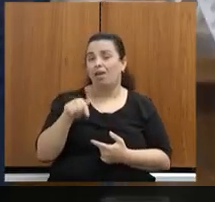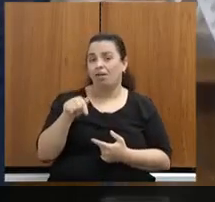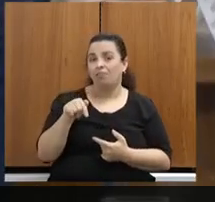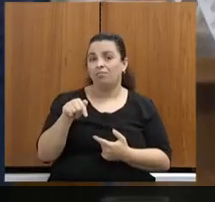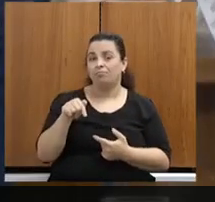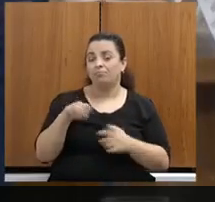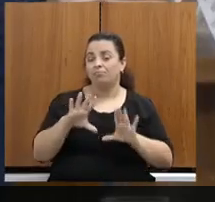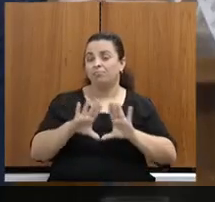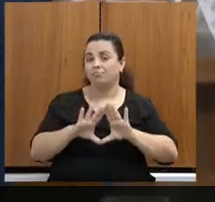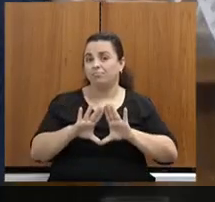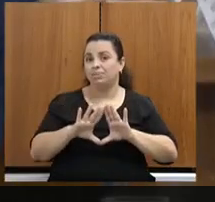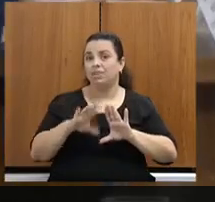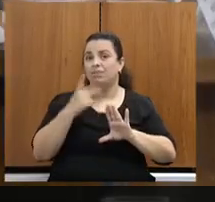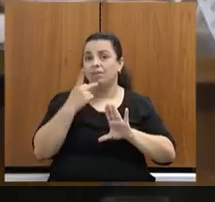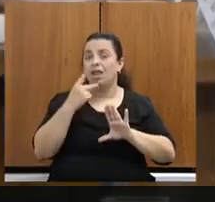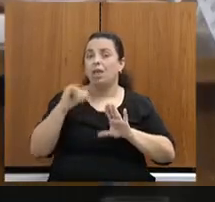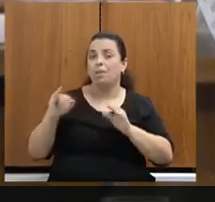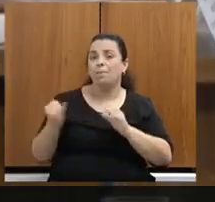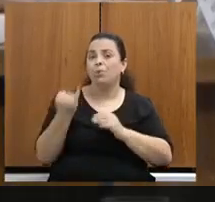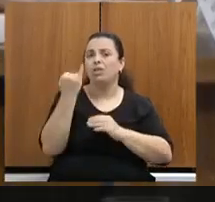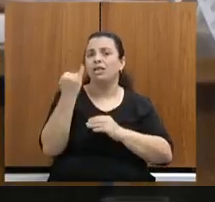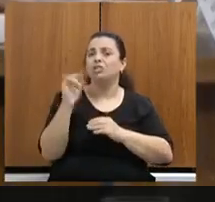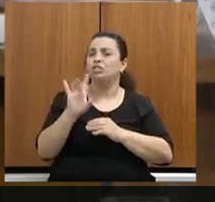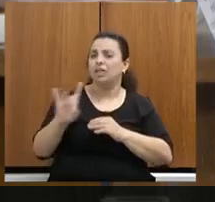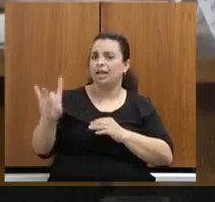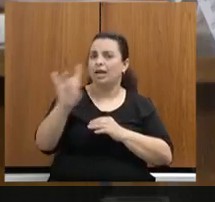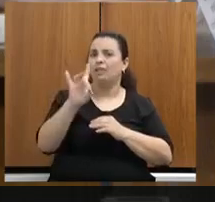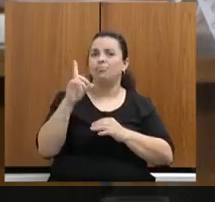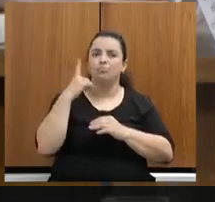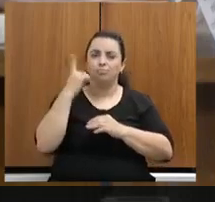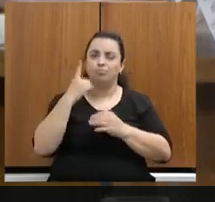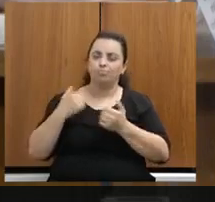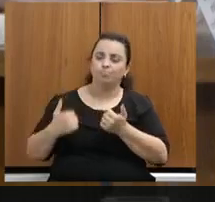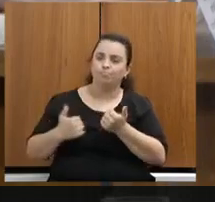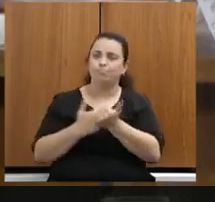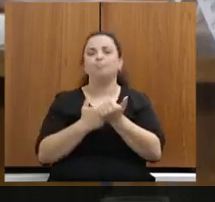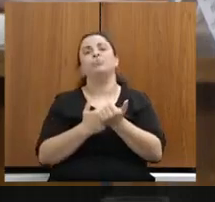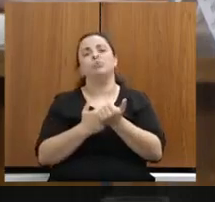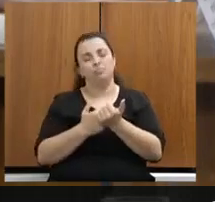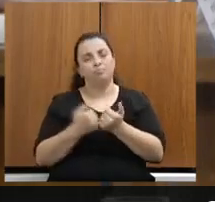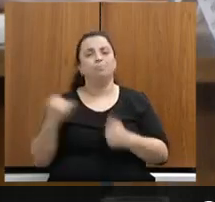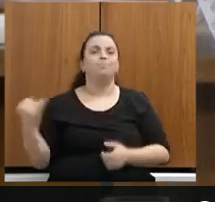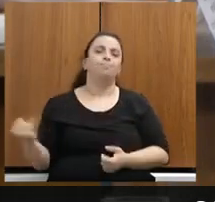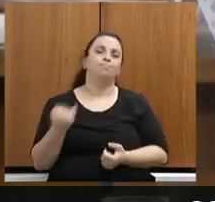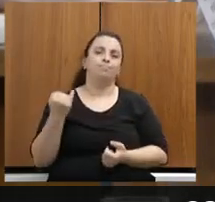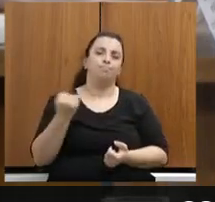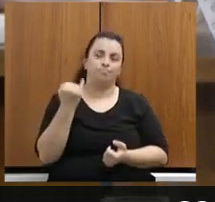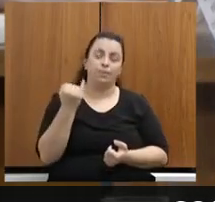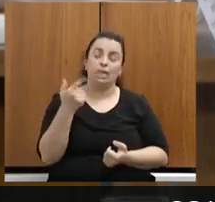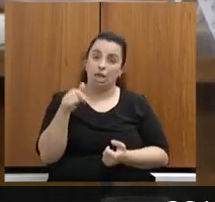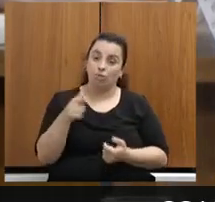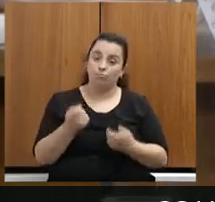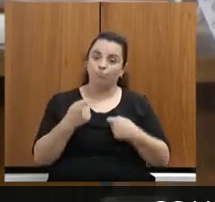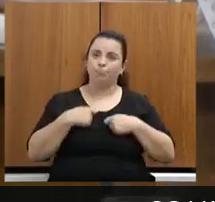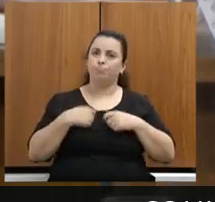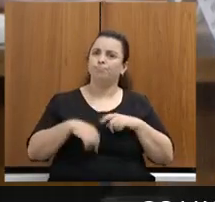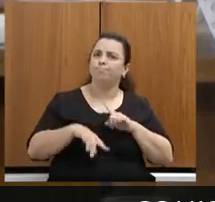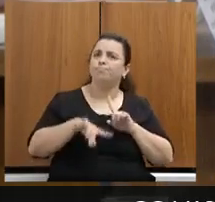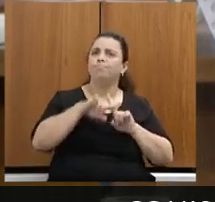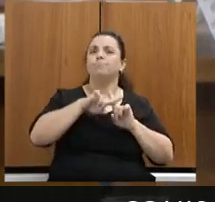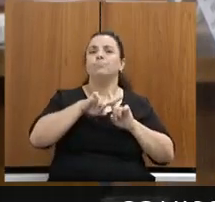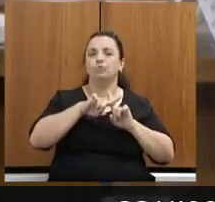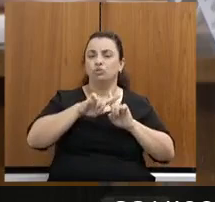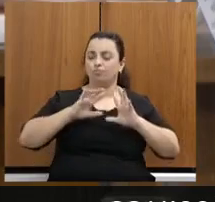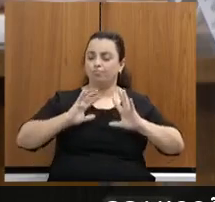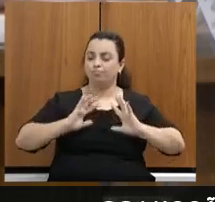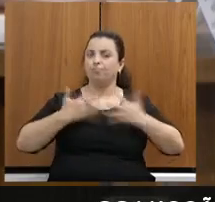importância do apoio de cada um dos parlamentares têm muito positivo é muito